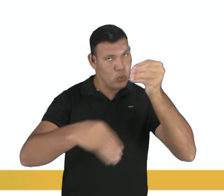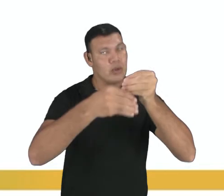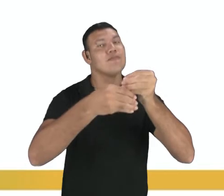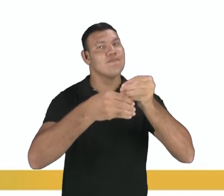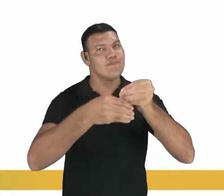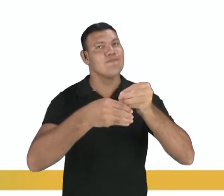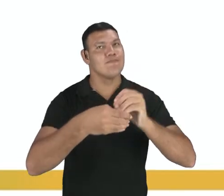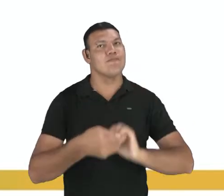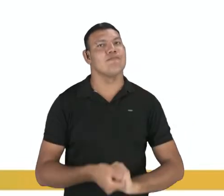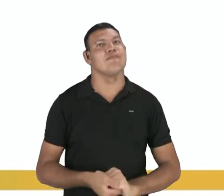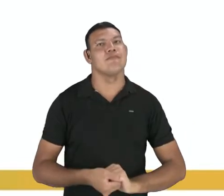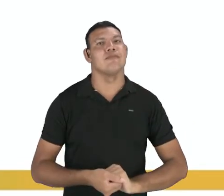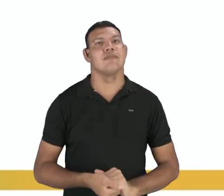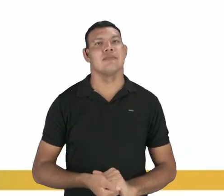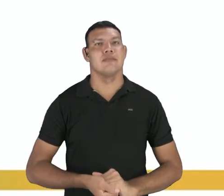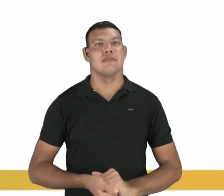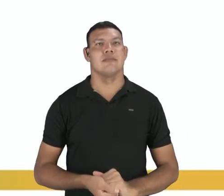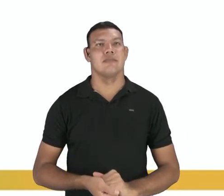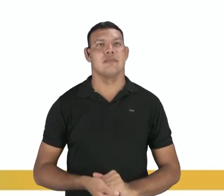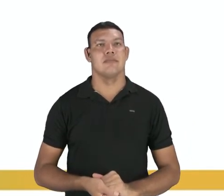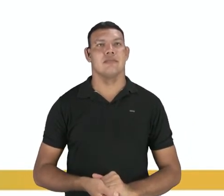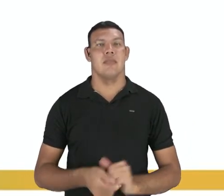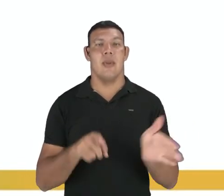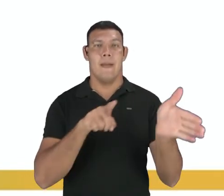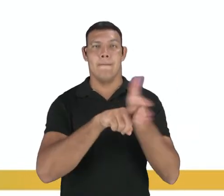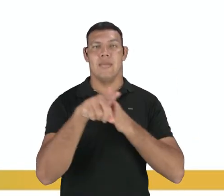um desses verbos.